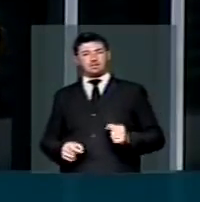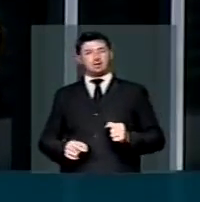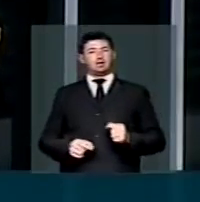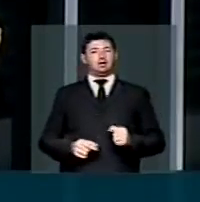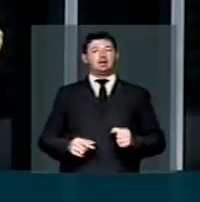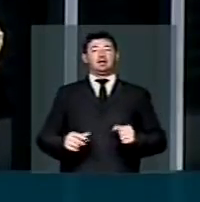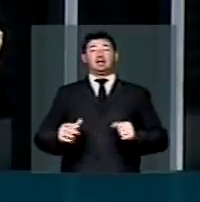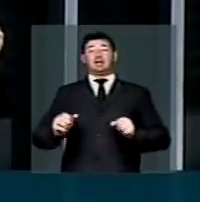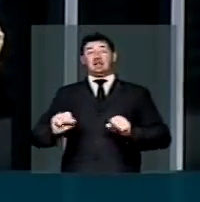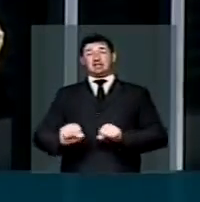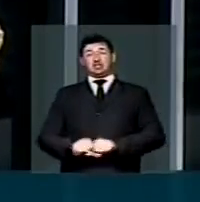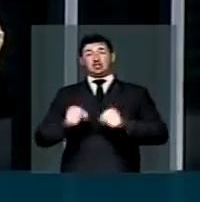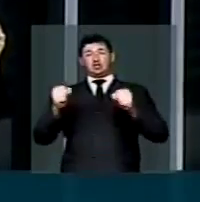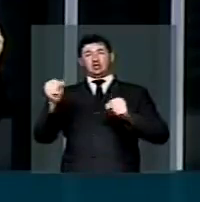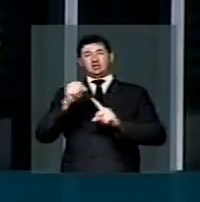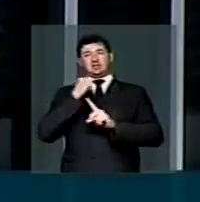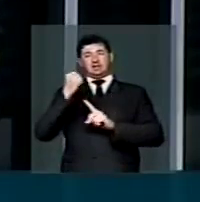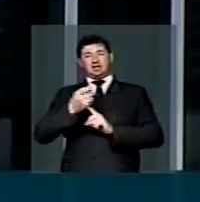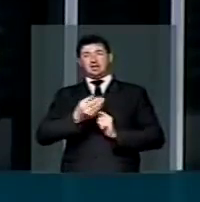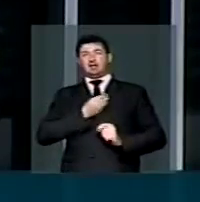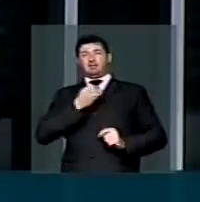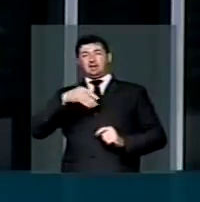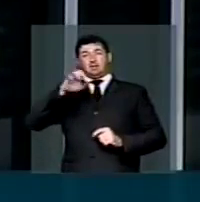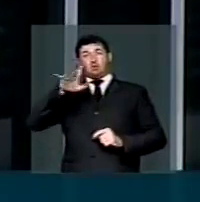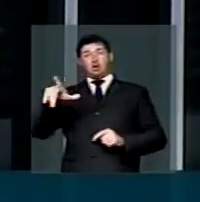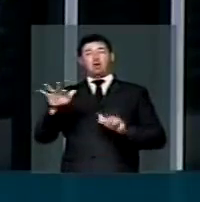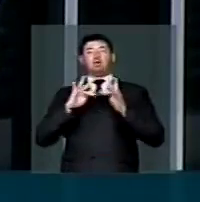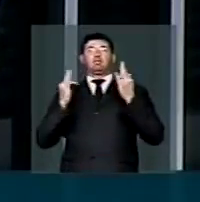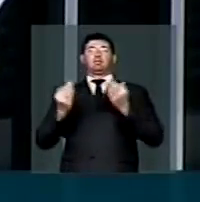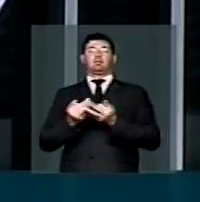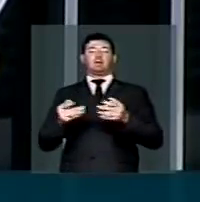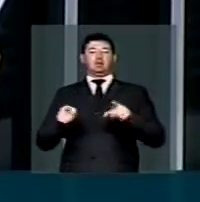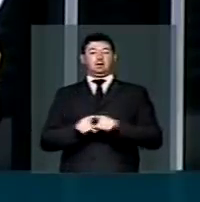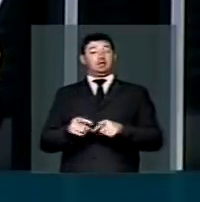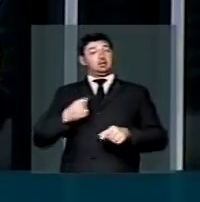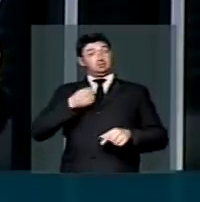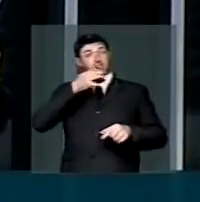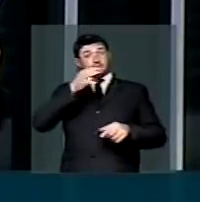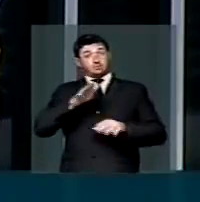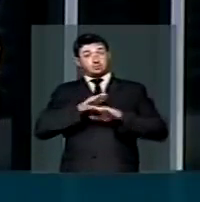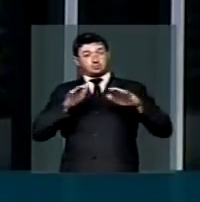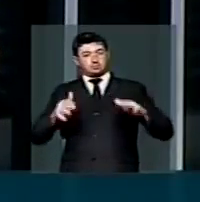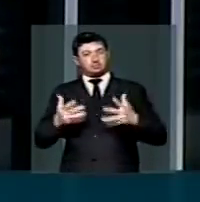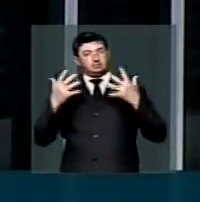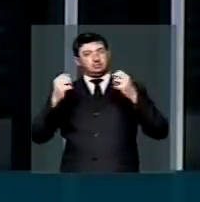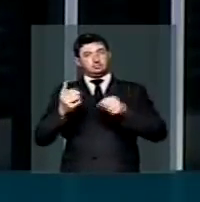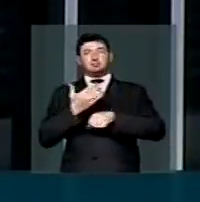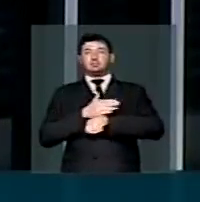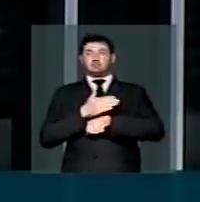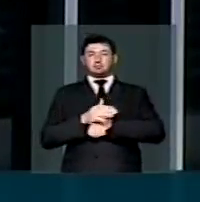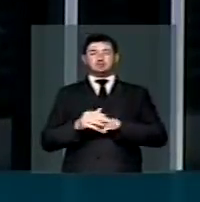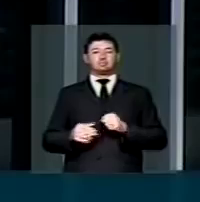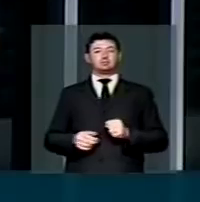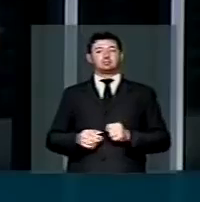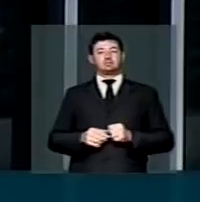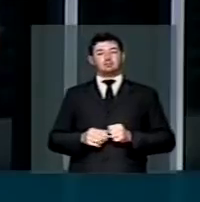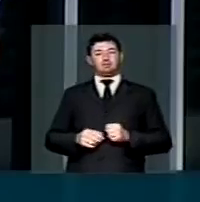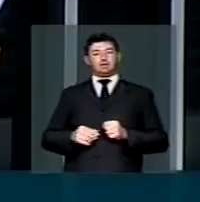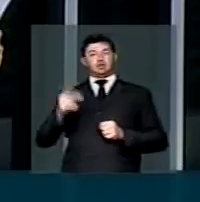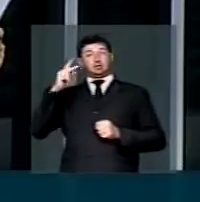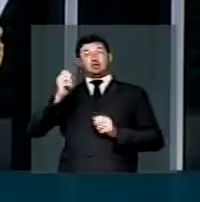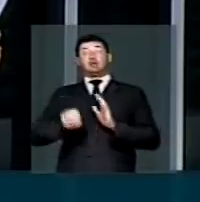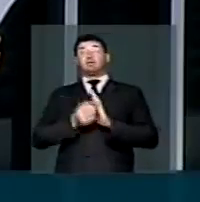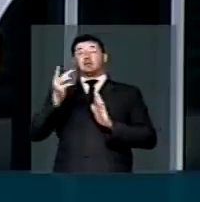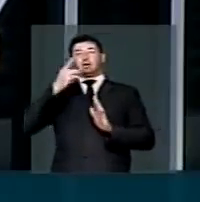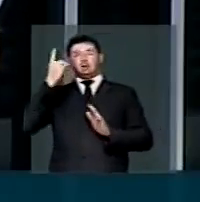que destroem as vidas, destroem a moral e destroem a família. Sugiro colocarmos em prática aquela retórica com que